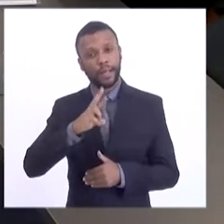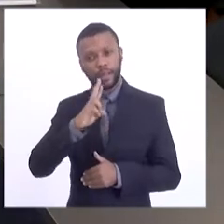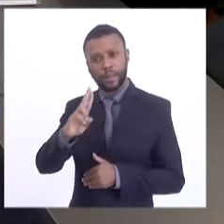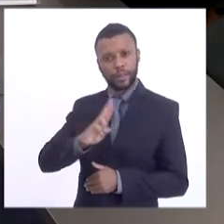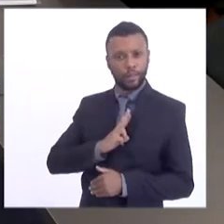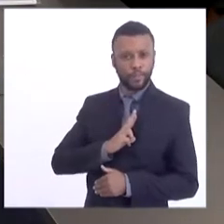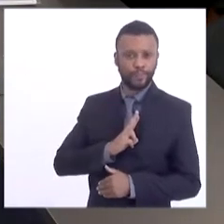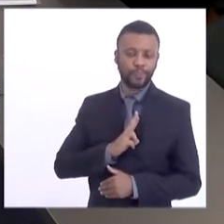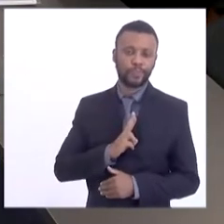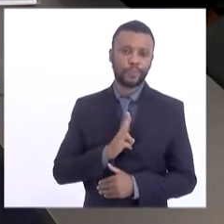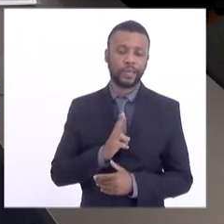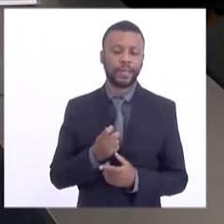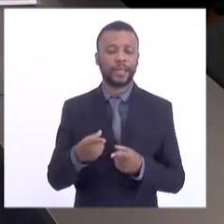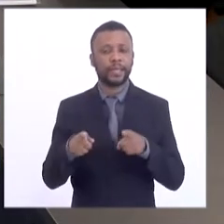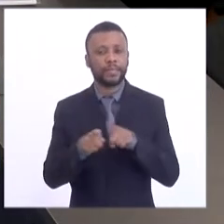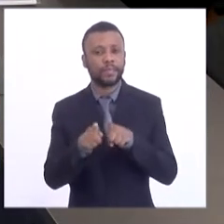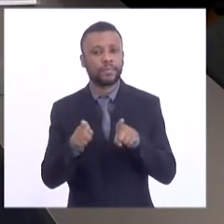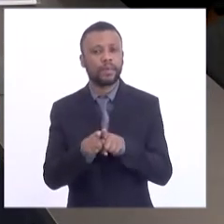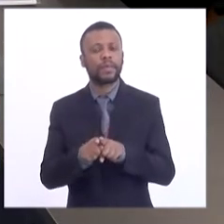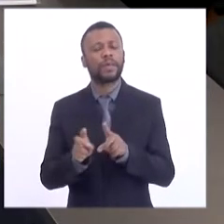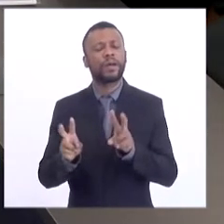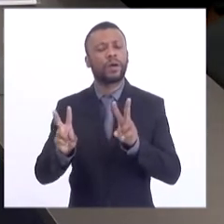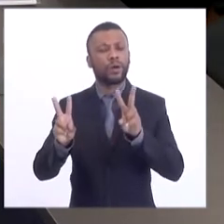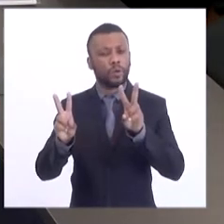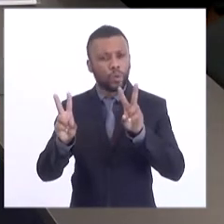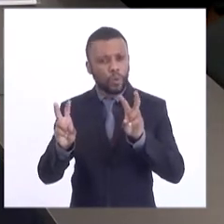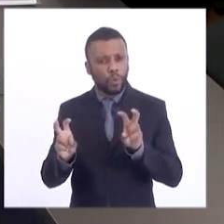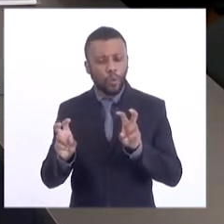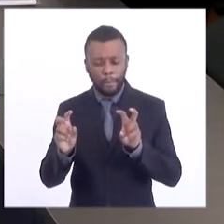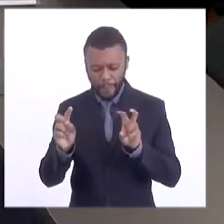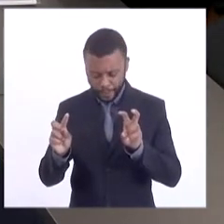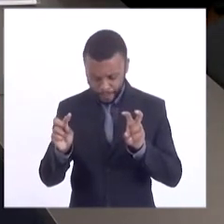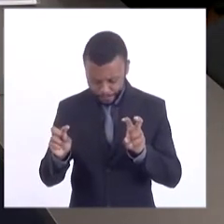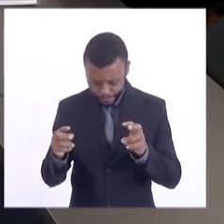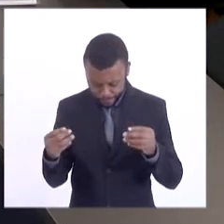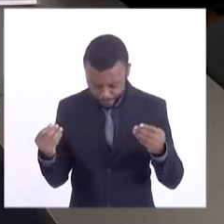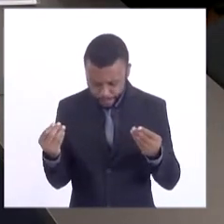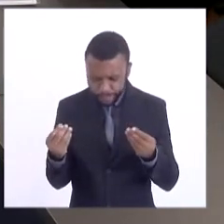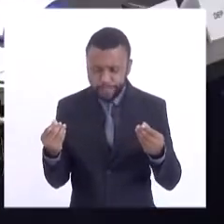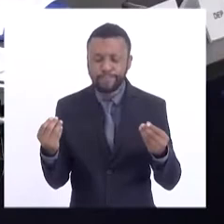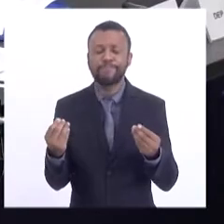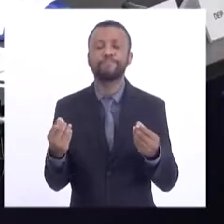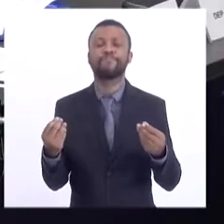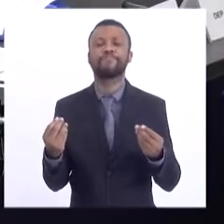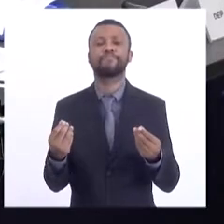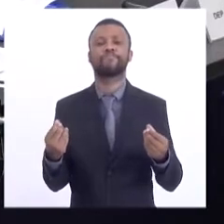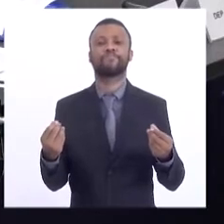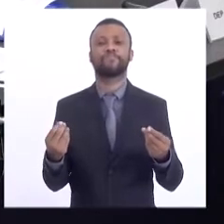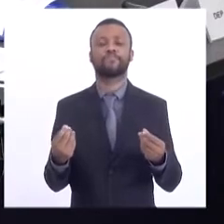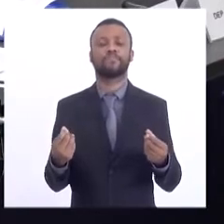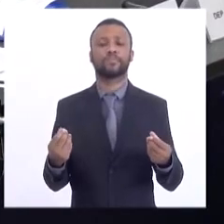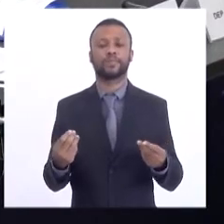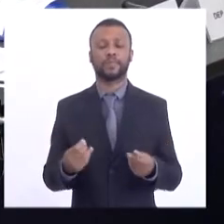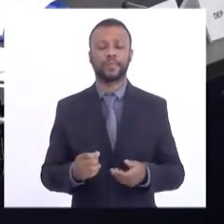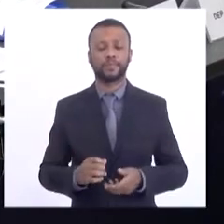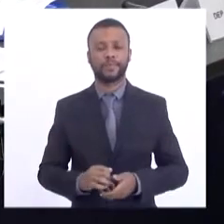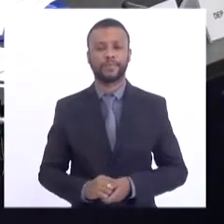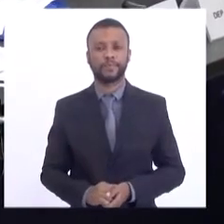e com relação as as as